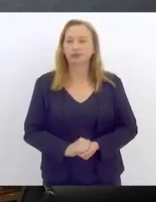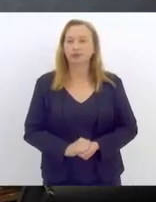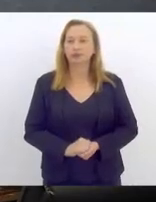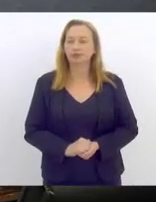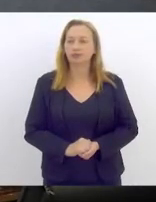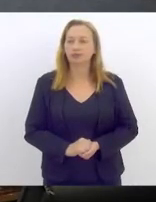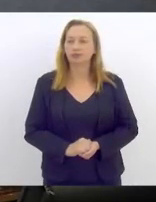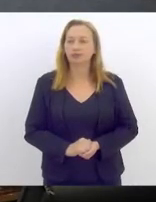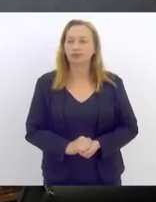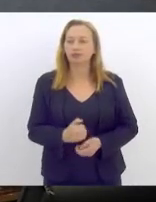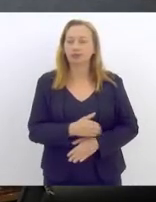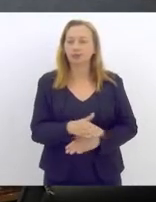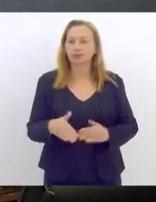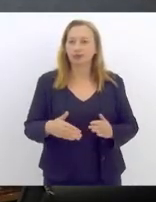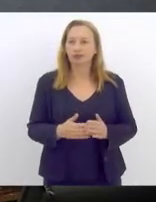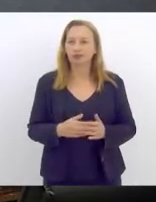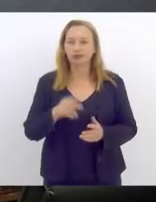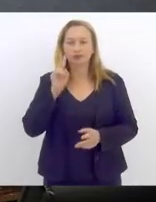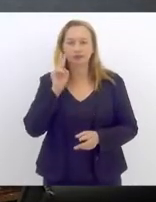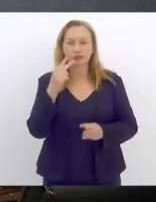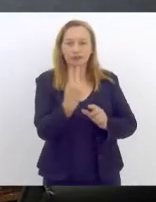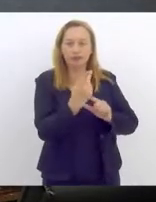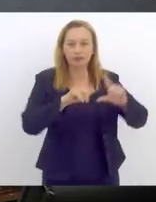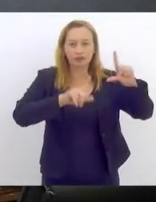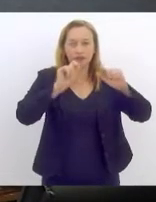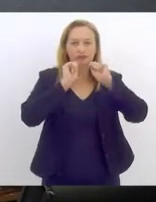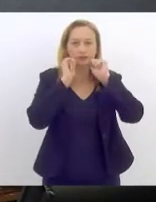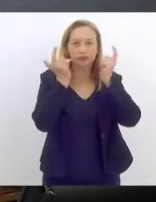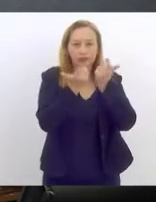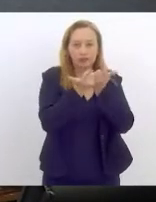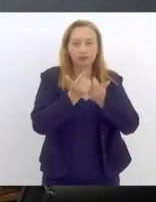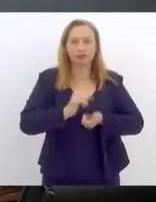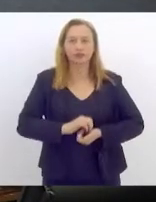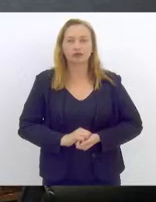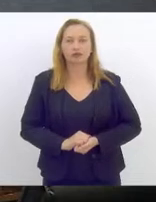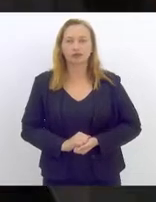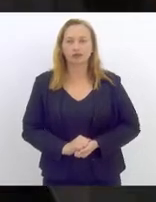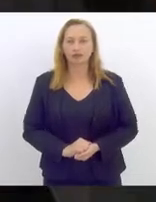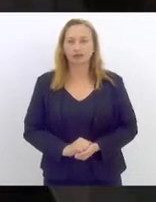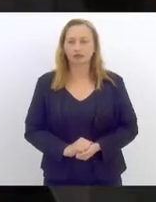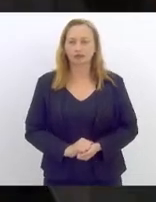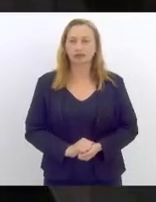senhoras e senhores telespectadores da TV alerj